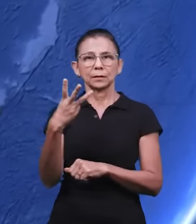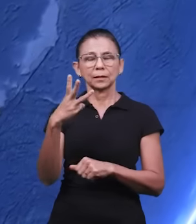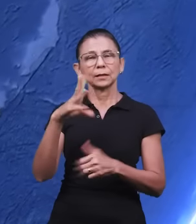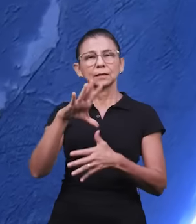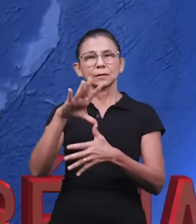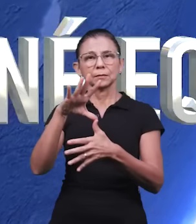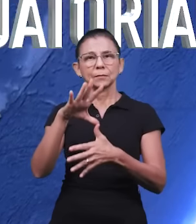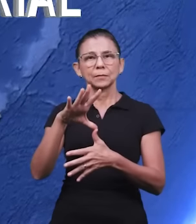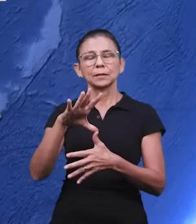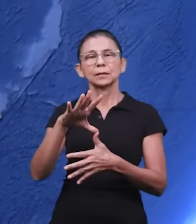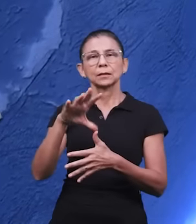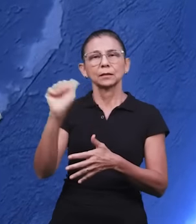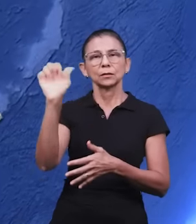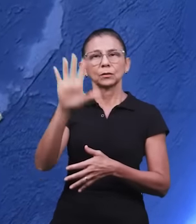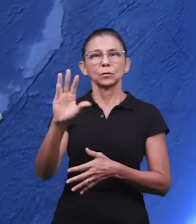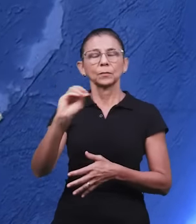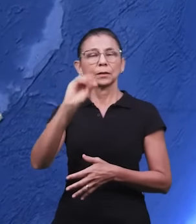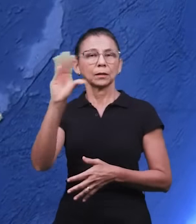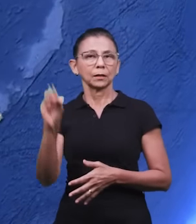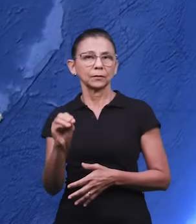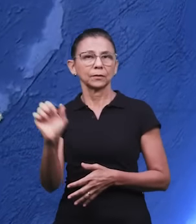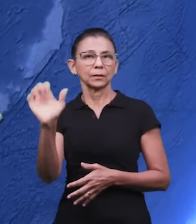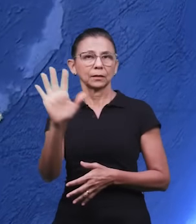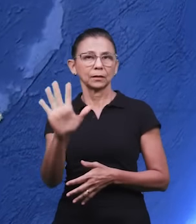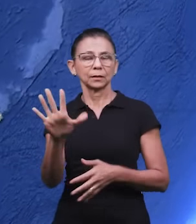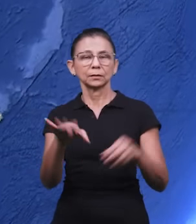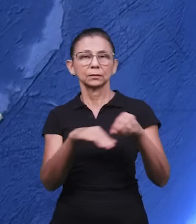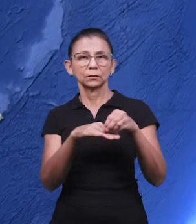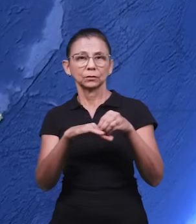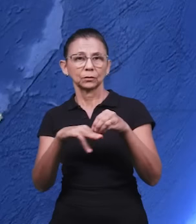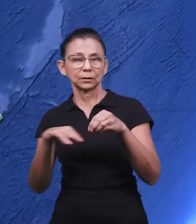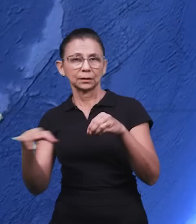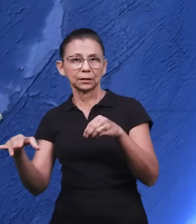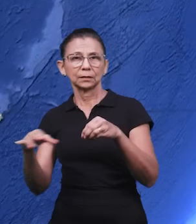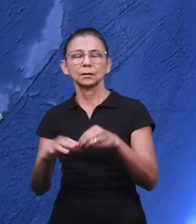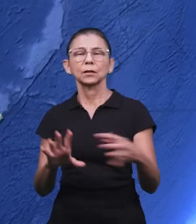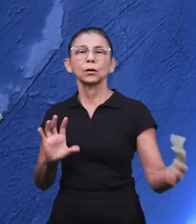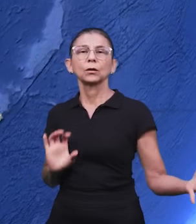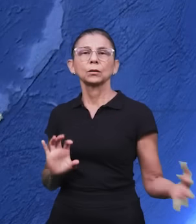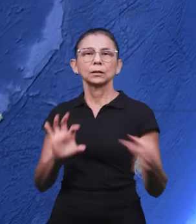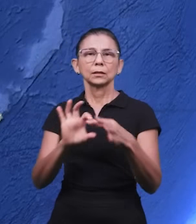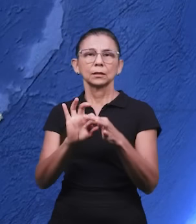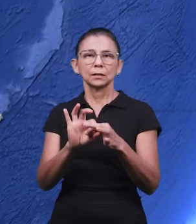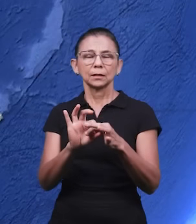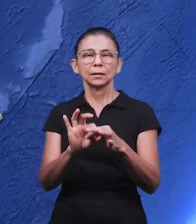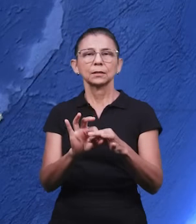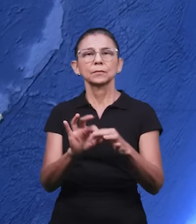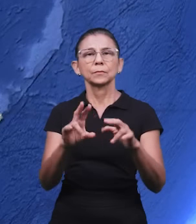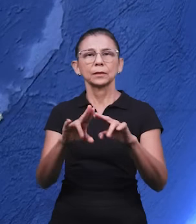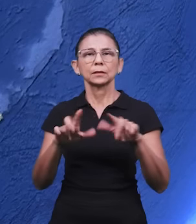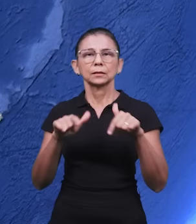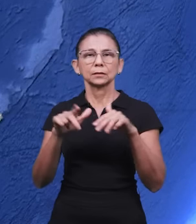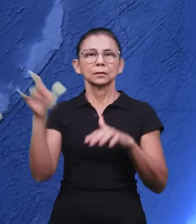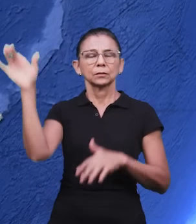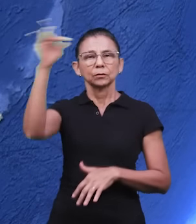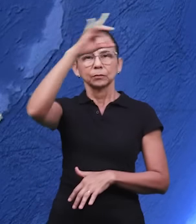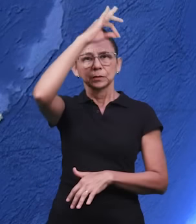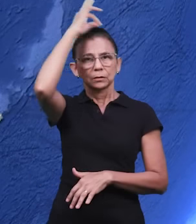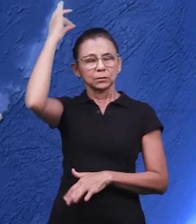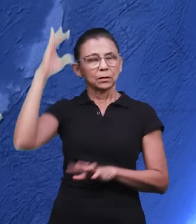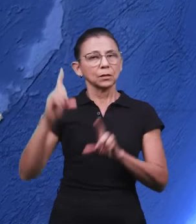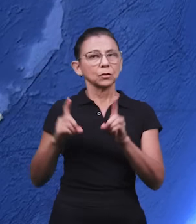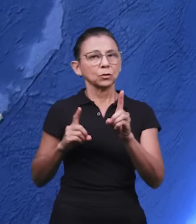nas três Américas Europa África Ásia e Oceania conectadas pela mesma